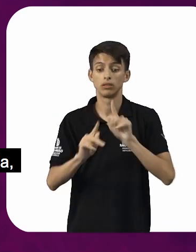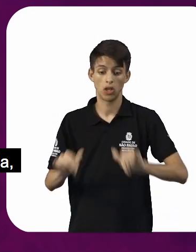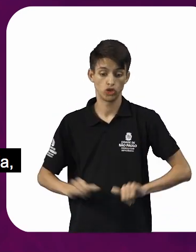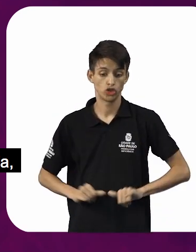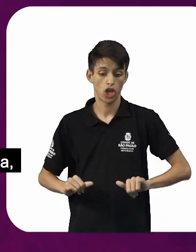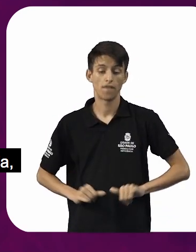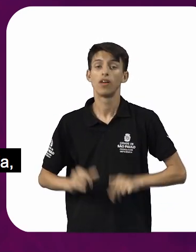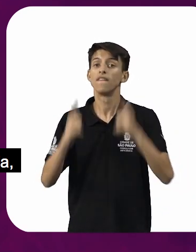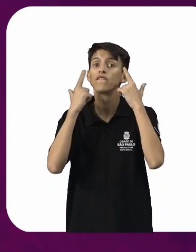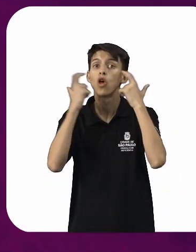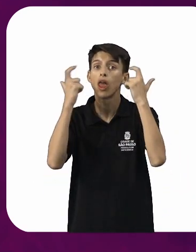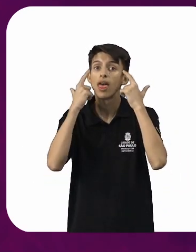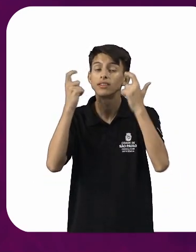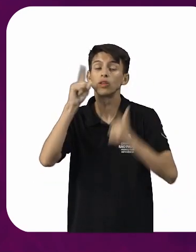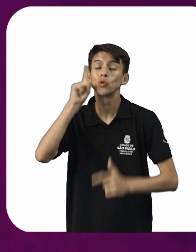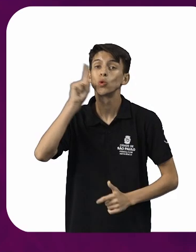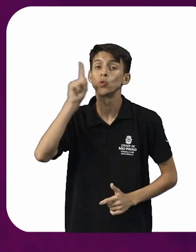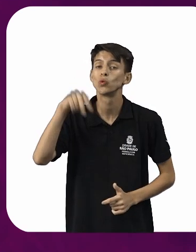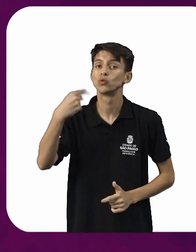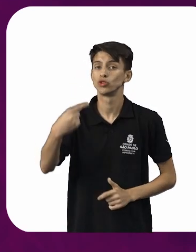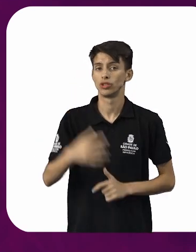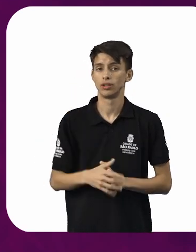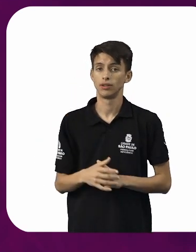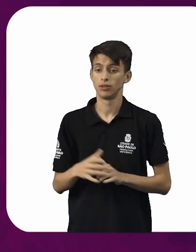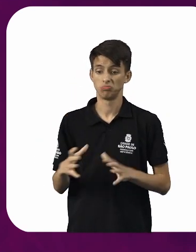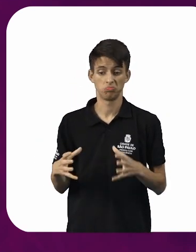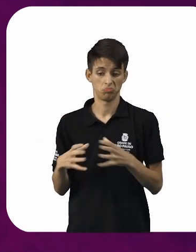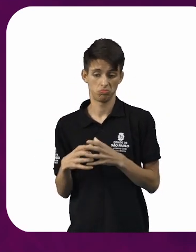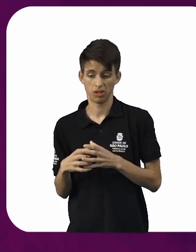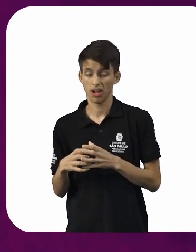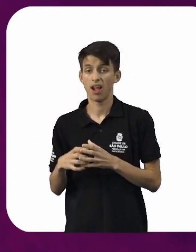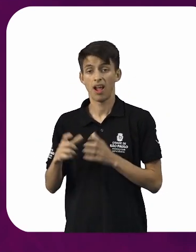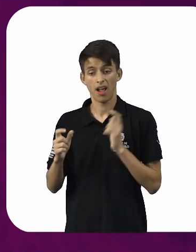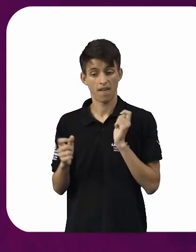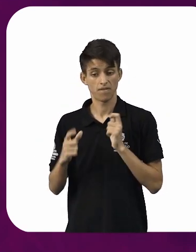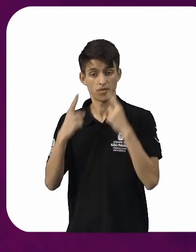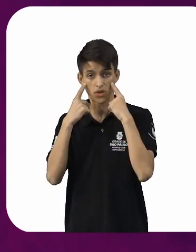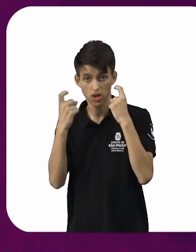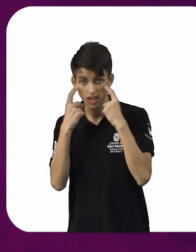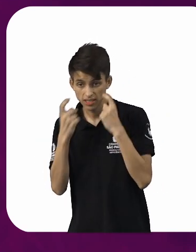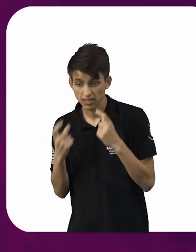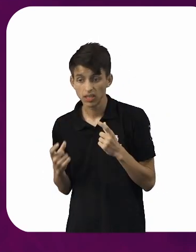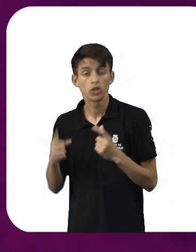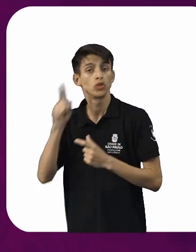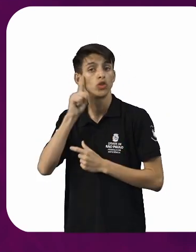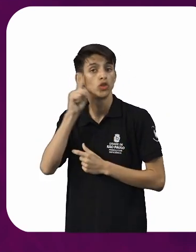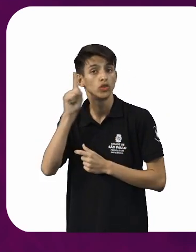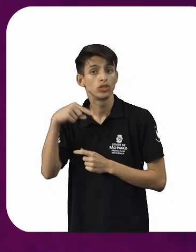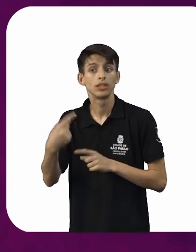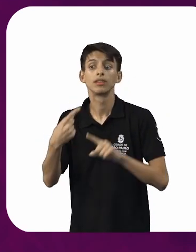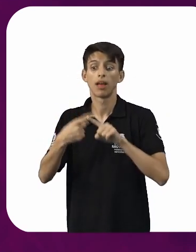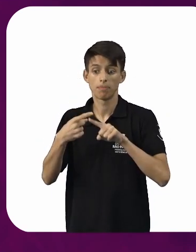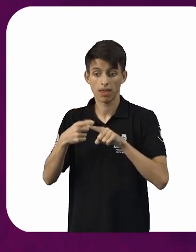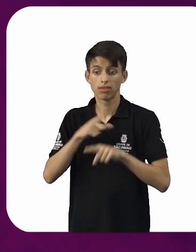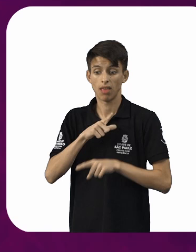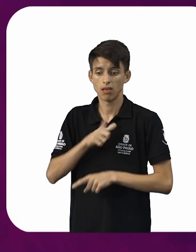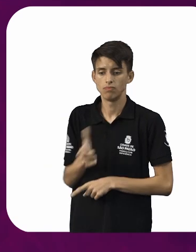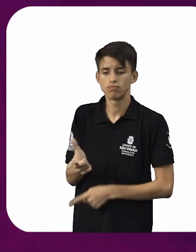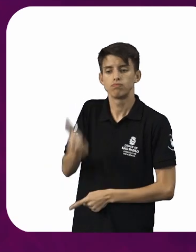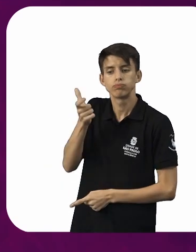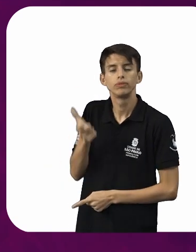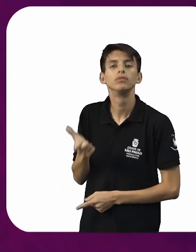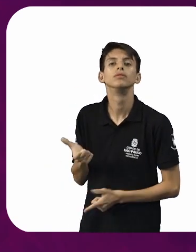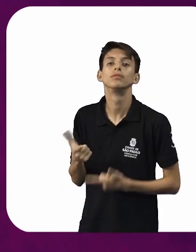sofre violências constantes, desde microagressões diárias até o assassinato com requintes de crueldade. Isso não